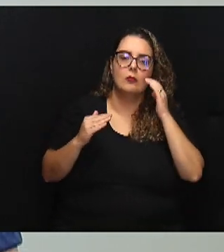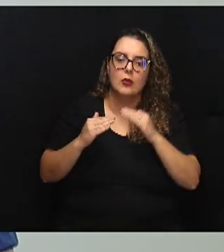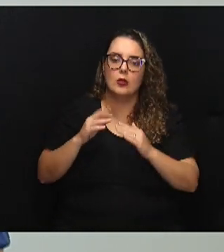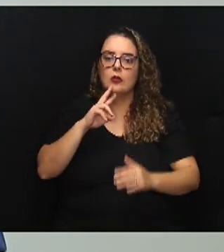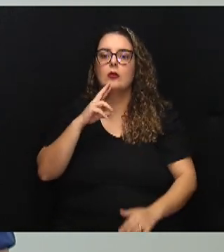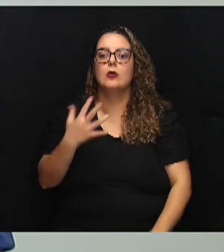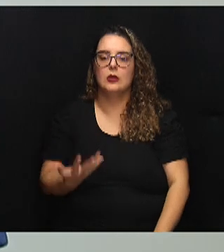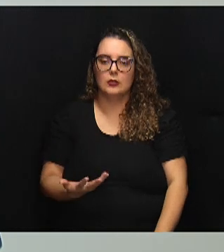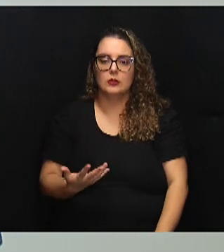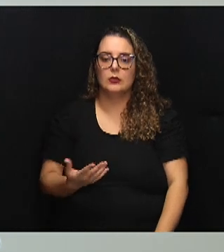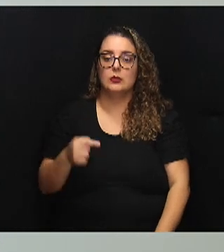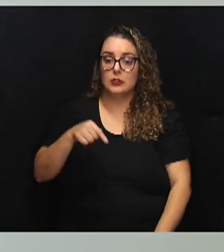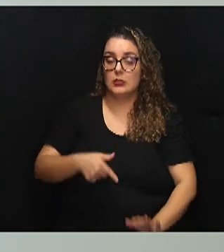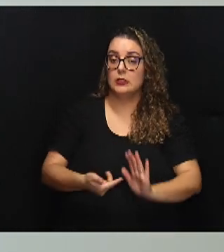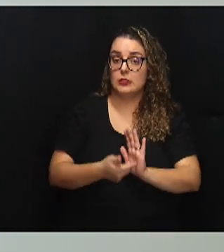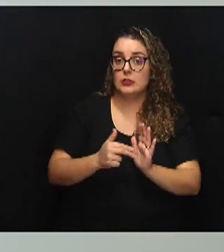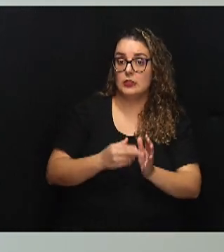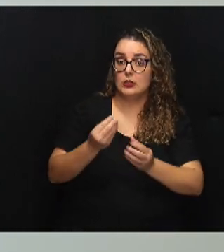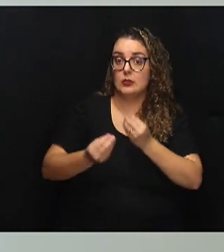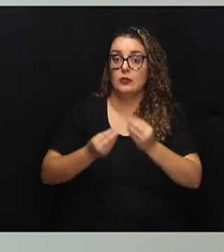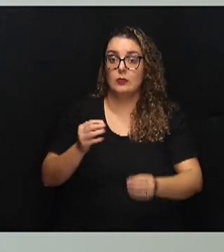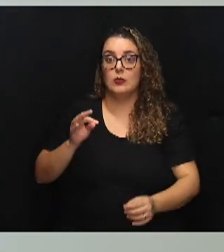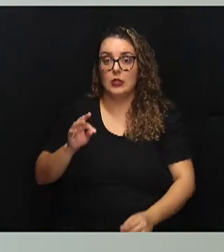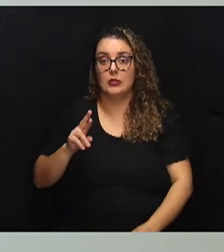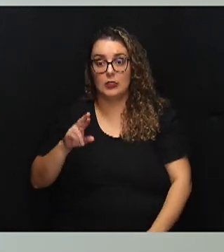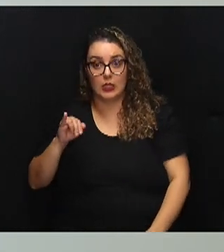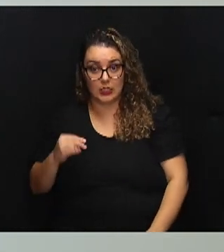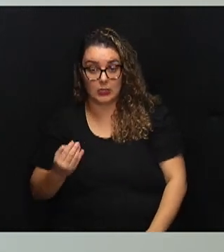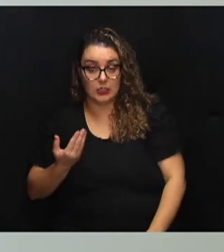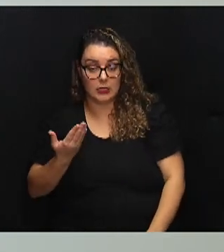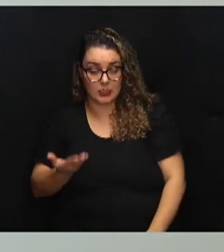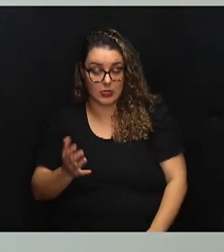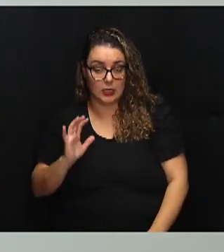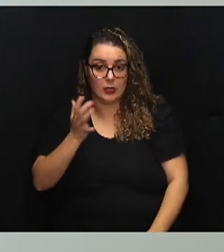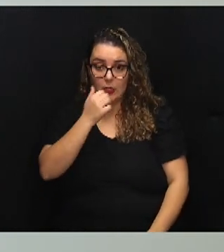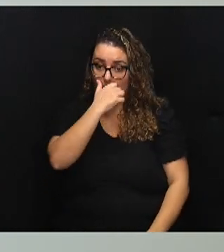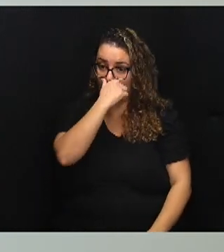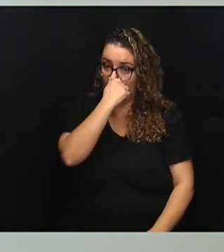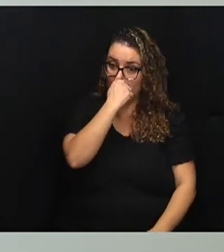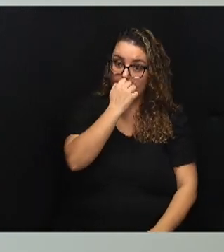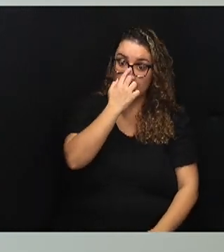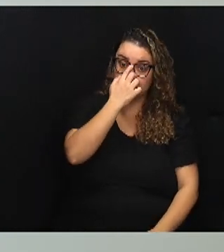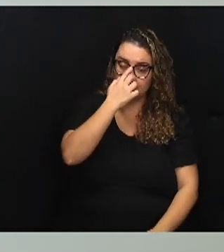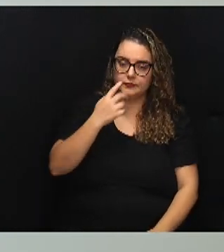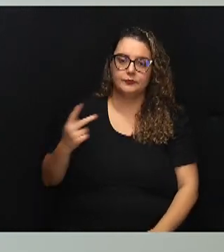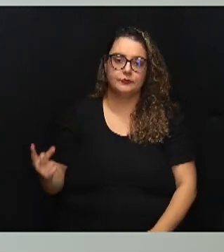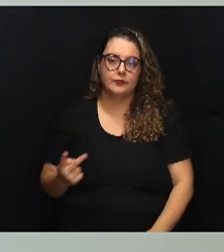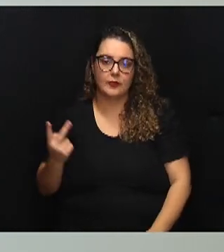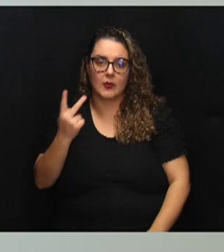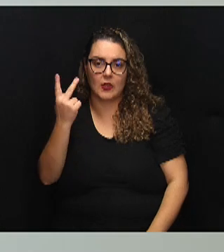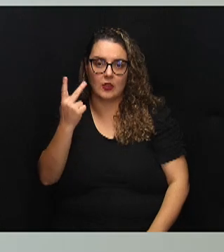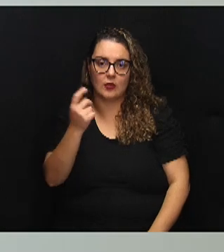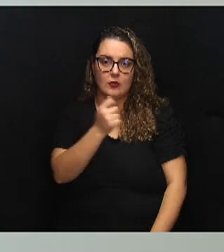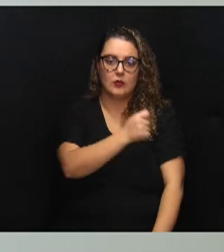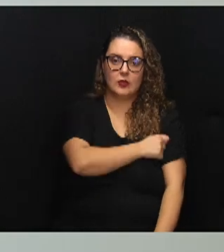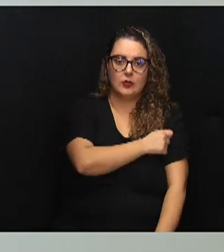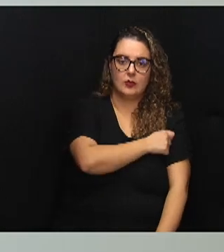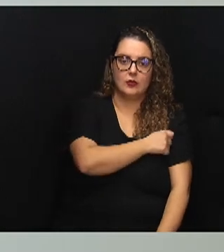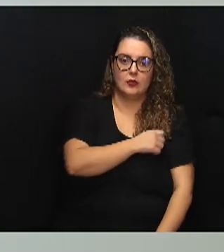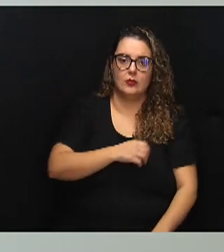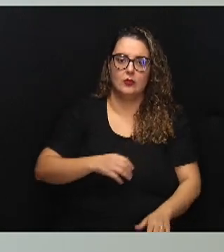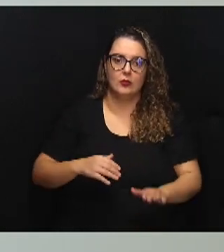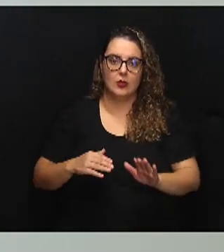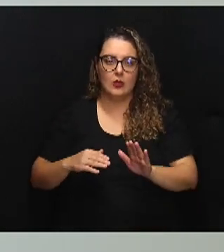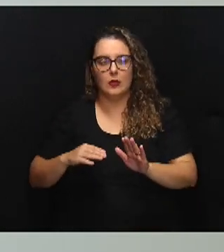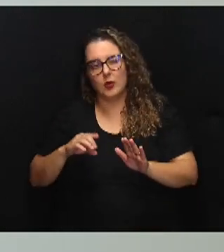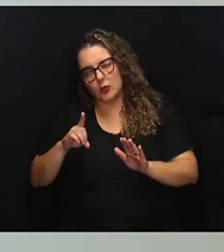resultado. Nesse sentido, como que a TRI ela funciona? Ela vai valorizar o aluno que tem um desempenho que vai